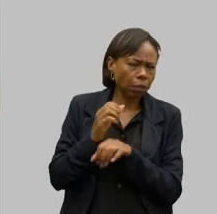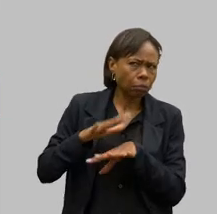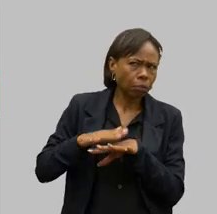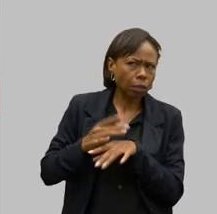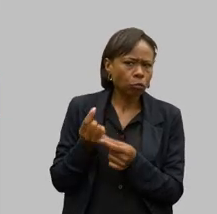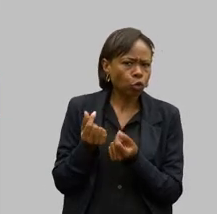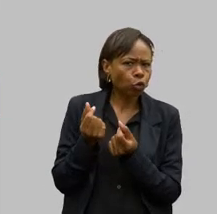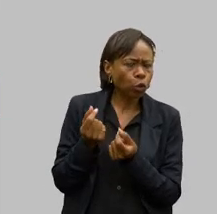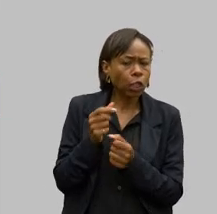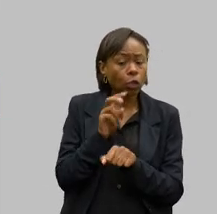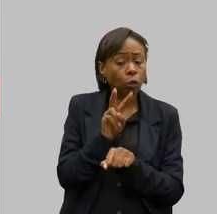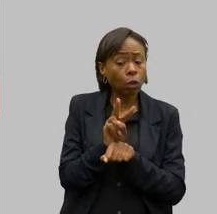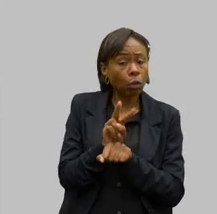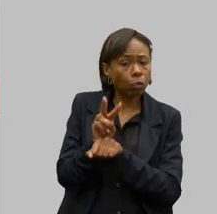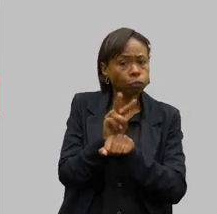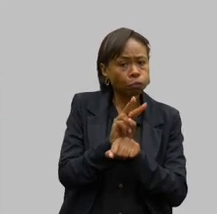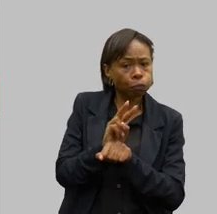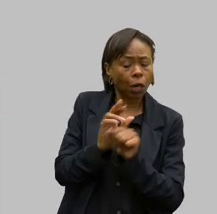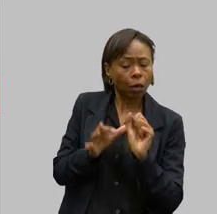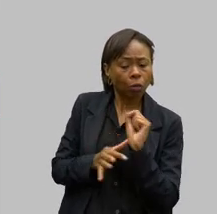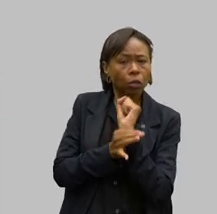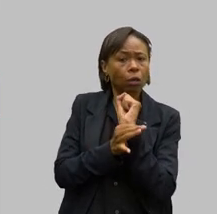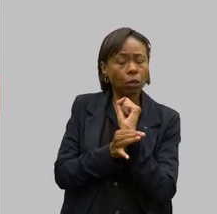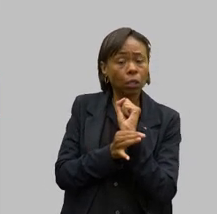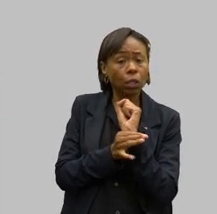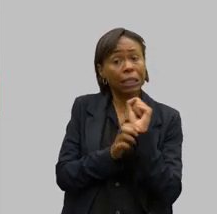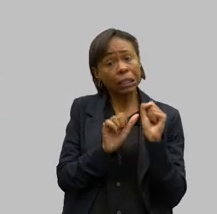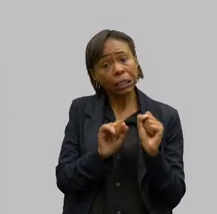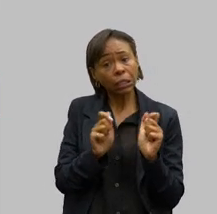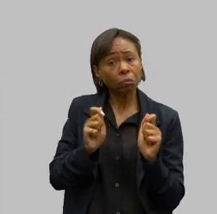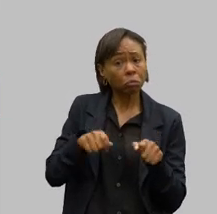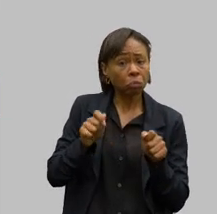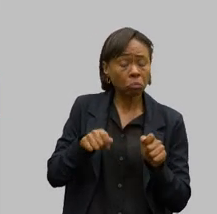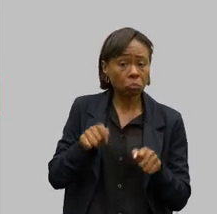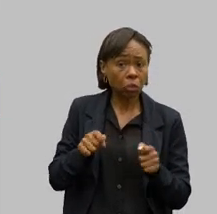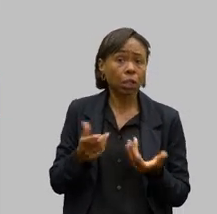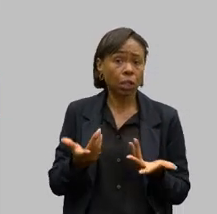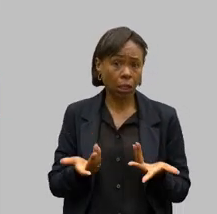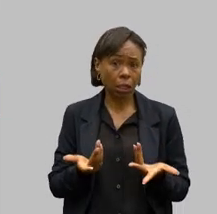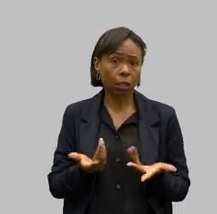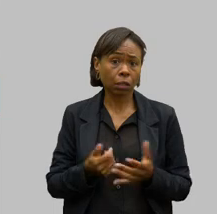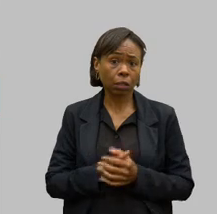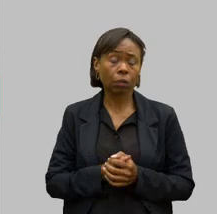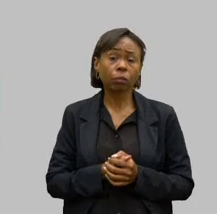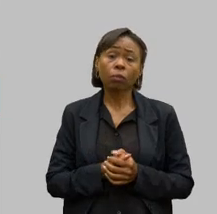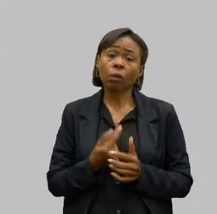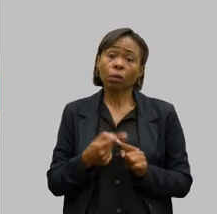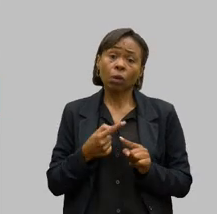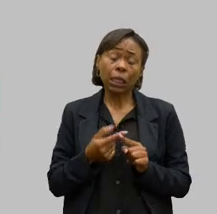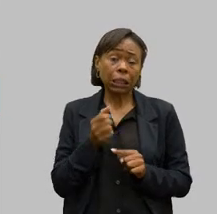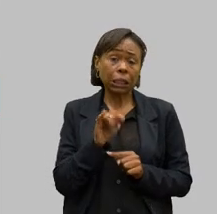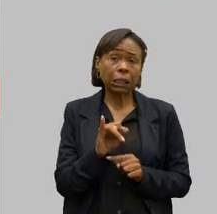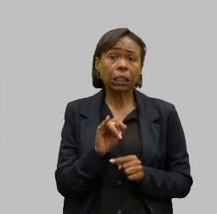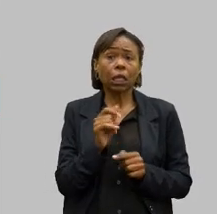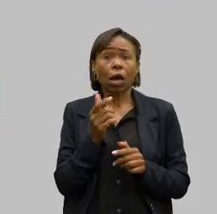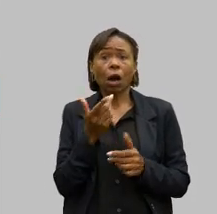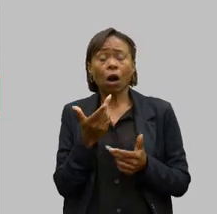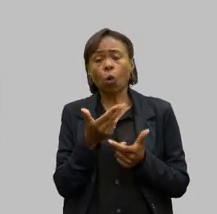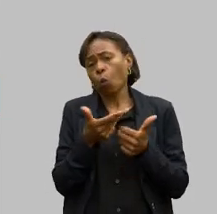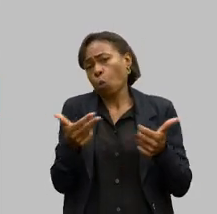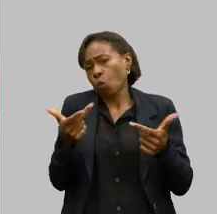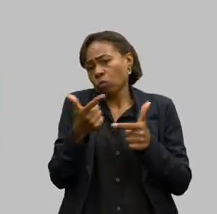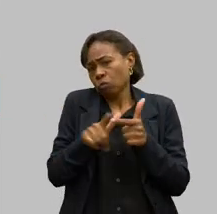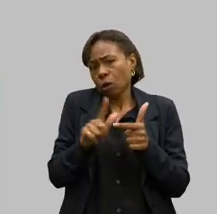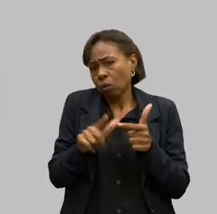vigilância, da proteção, e se vale a pena pagar esse custo ou se depois você, se tiver algum imprevisto, você pode repor. Isso é uma conta